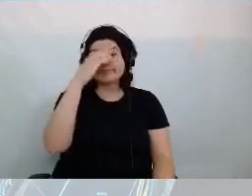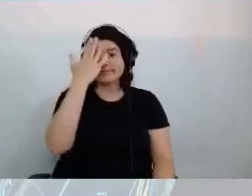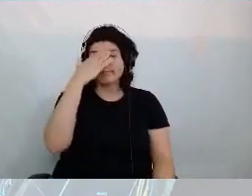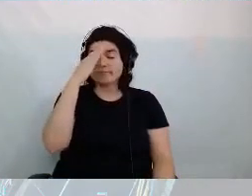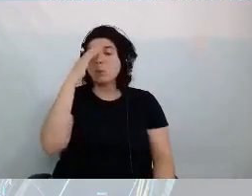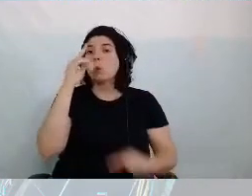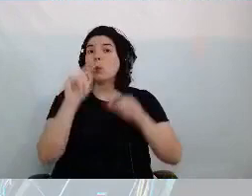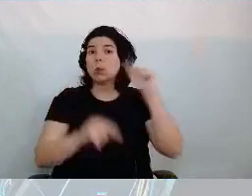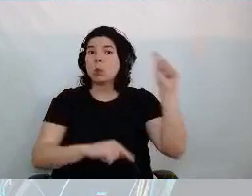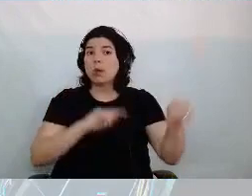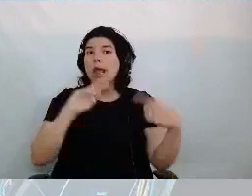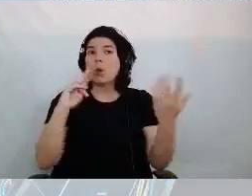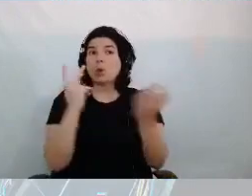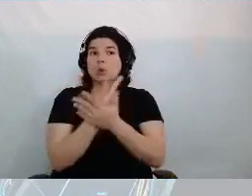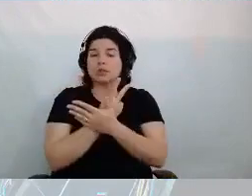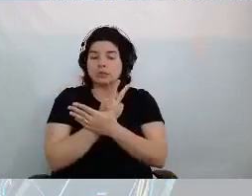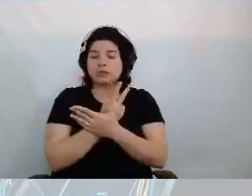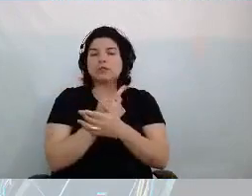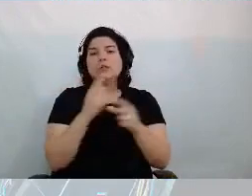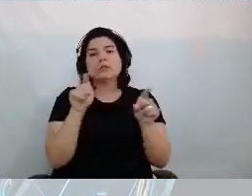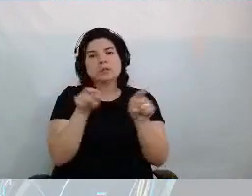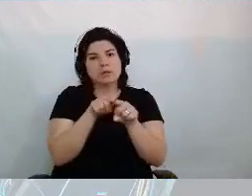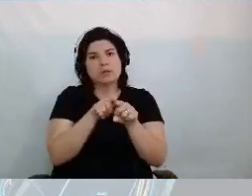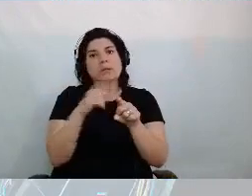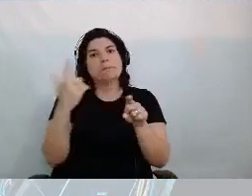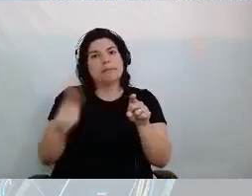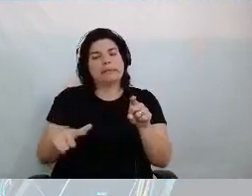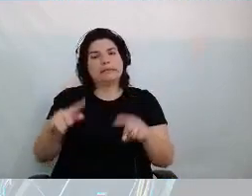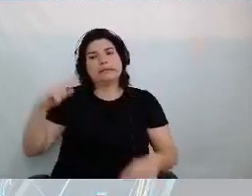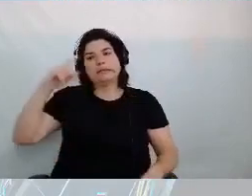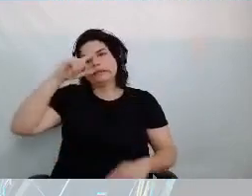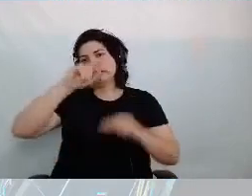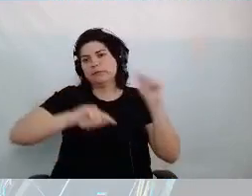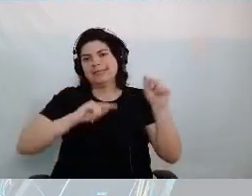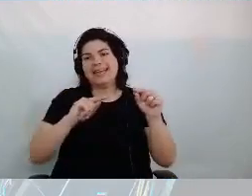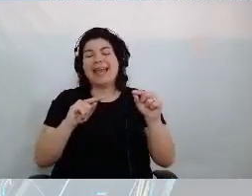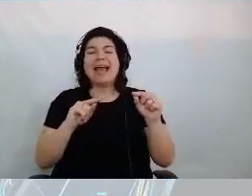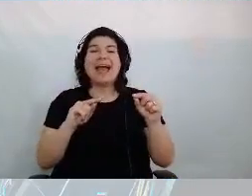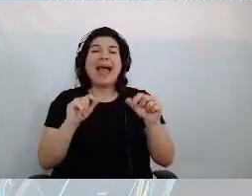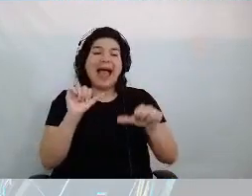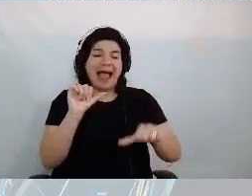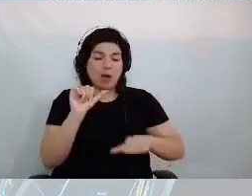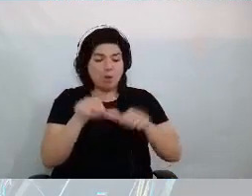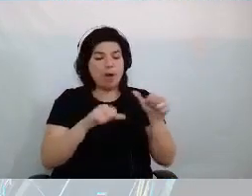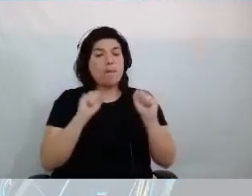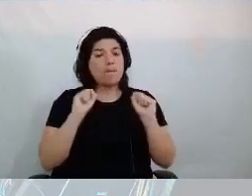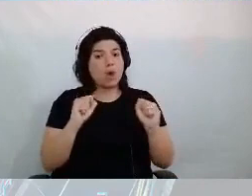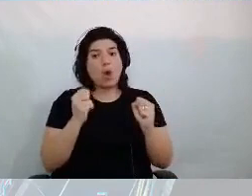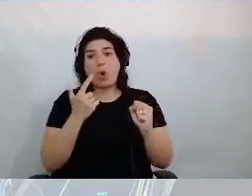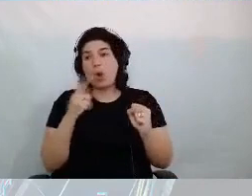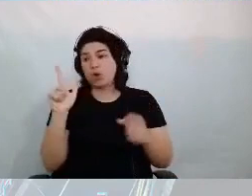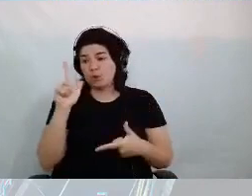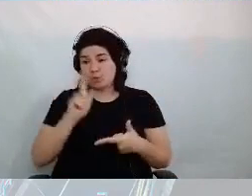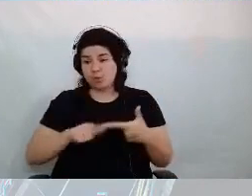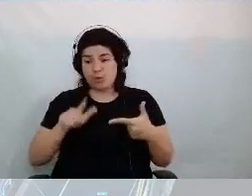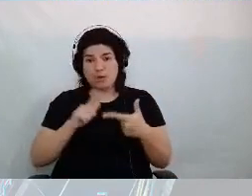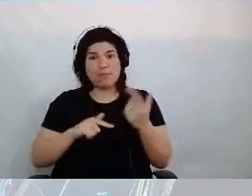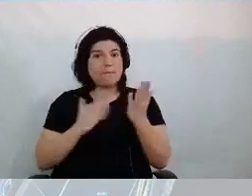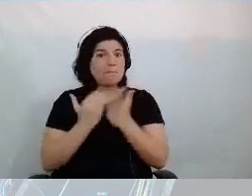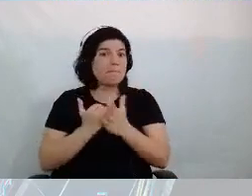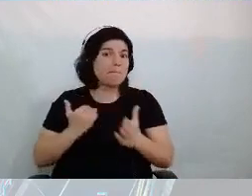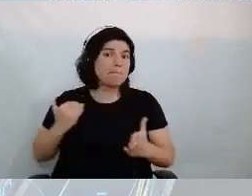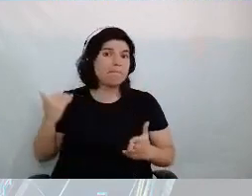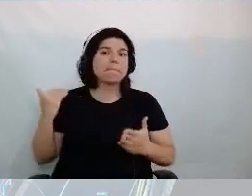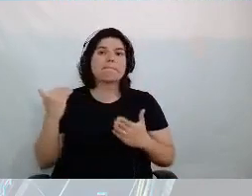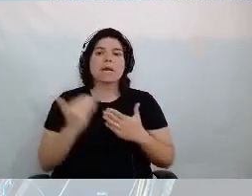o gap e tem mais um complicômetro, né? A correção pode indicar um efeito colateral também no funcional.